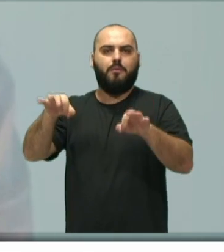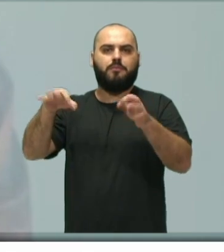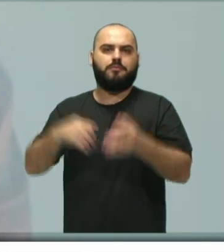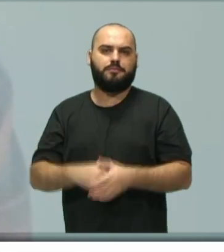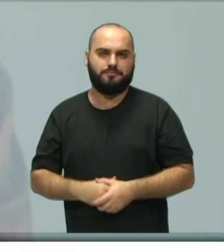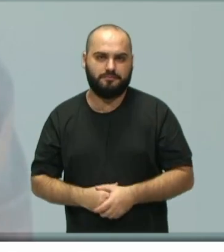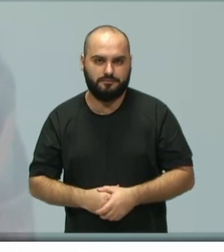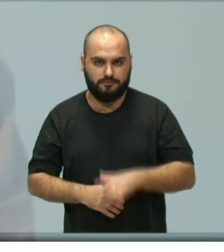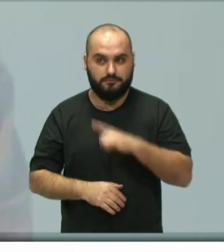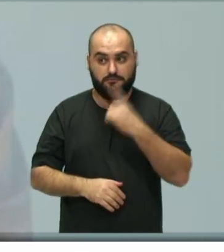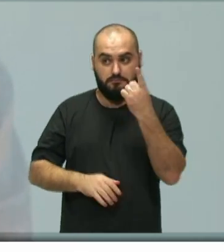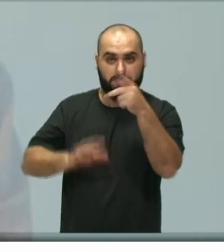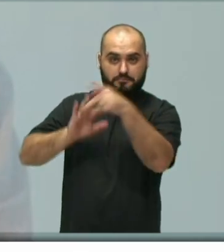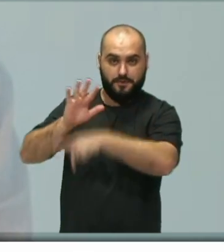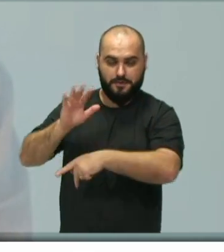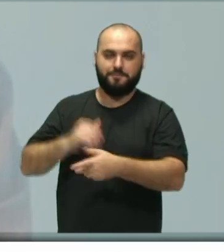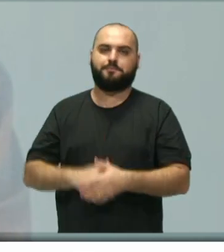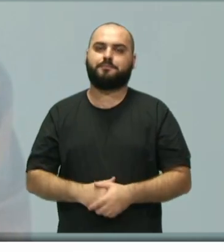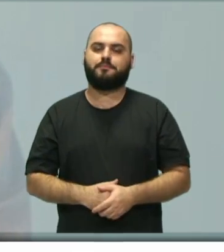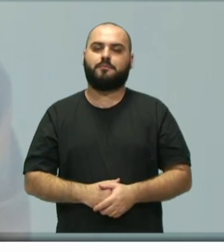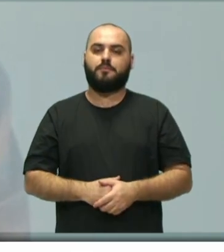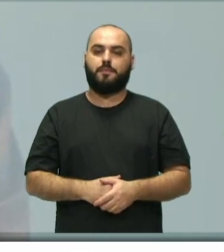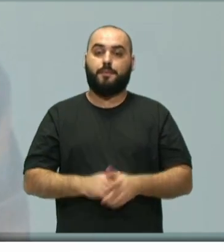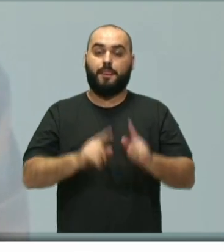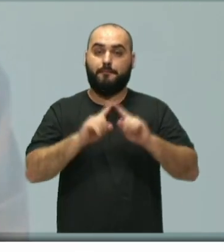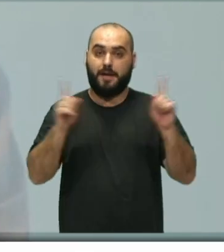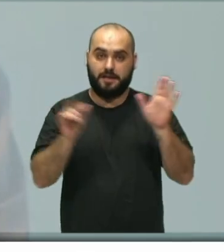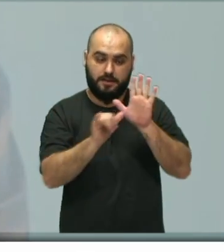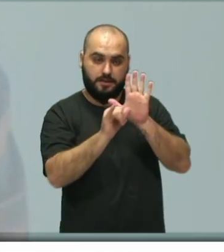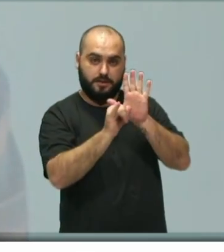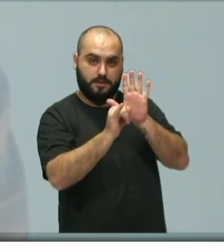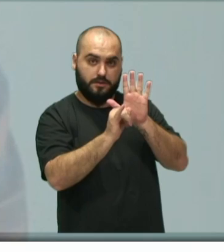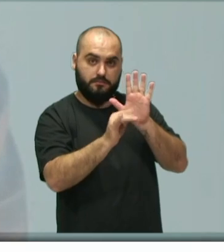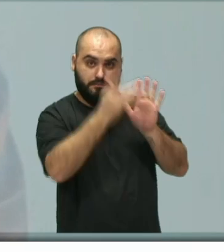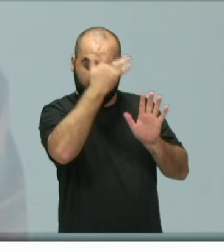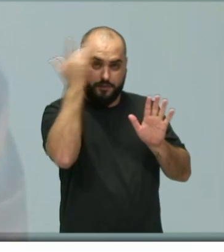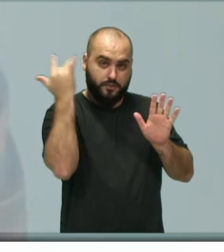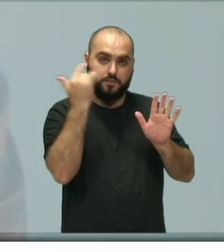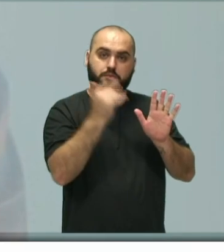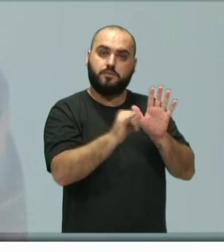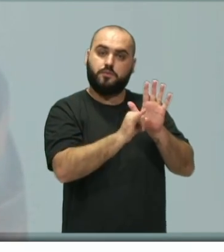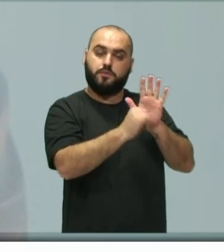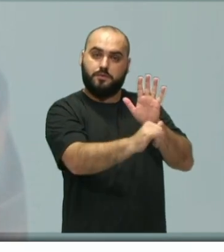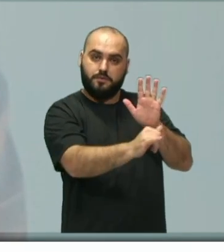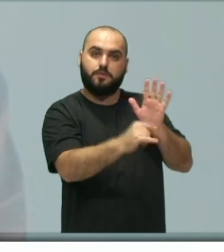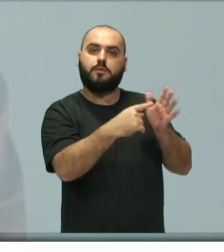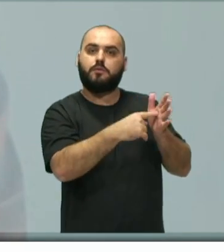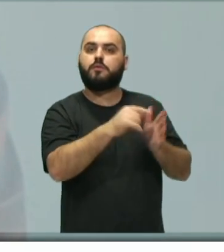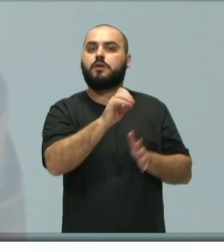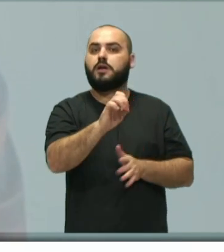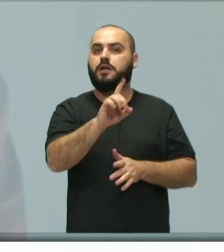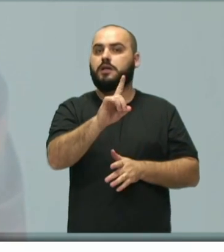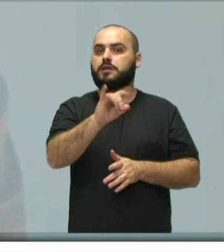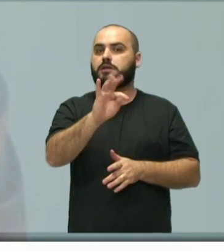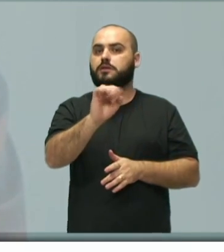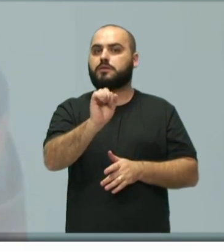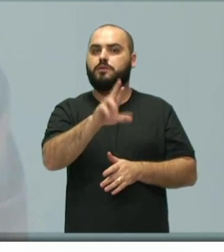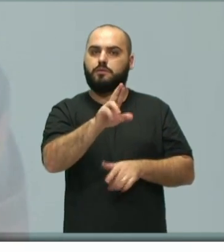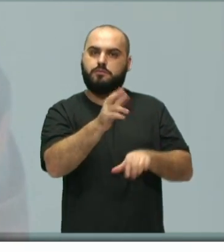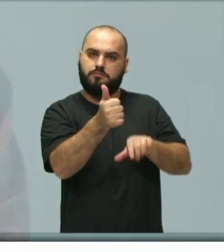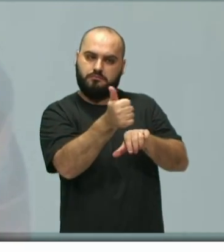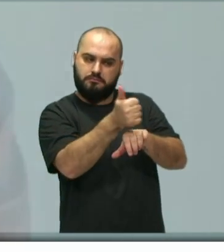um projeto. Mas o editor, o André Soltal, da editora Traços e